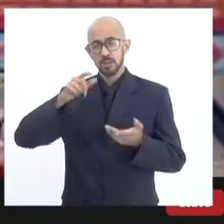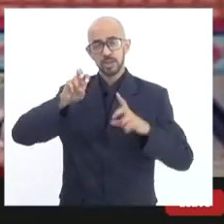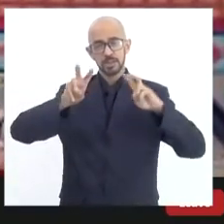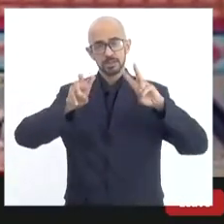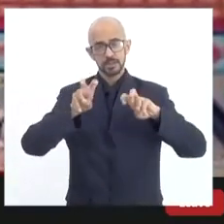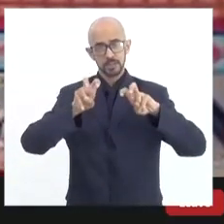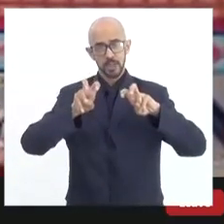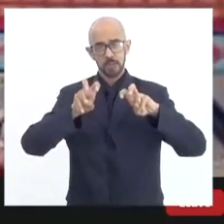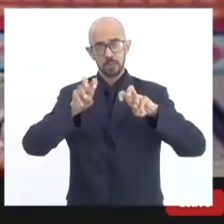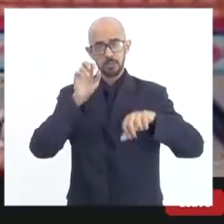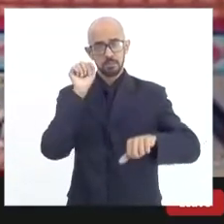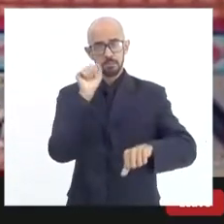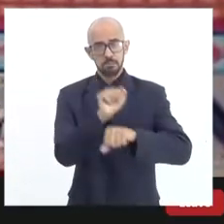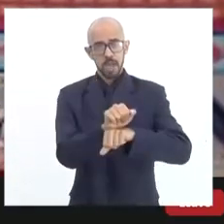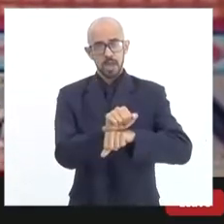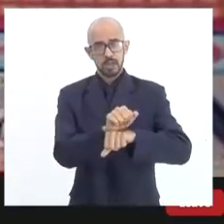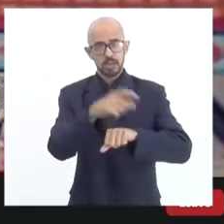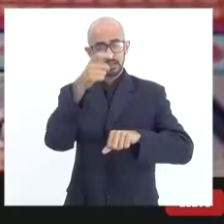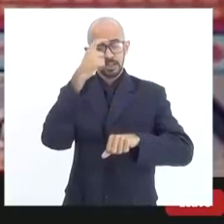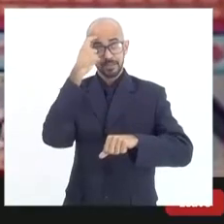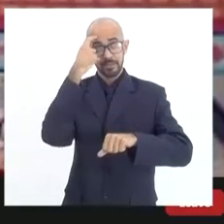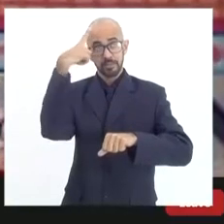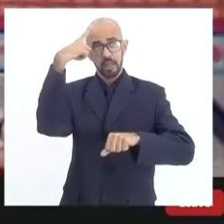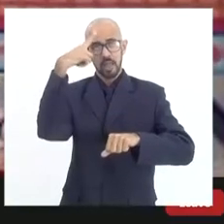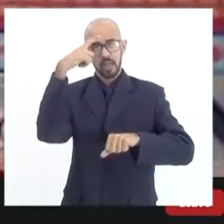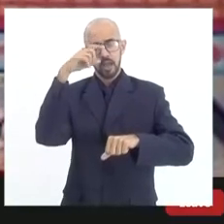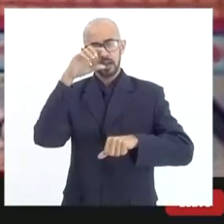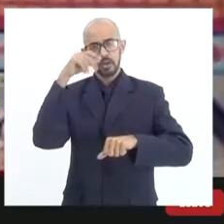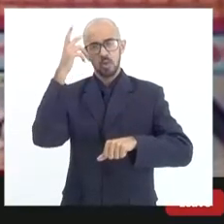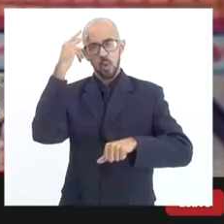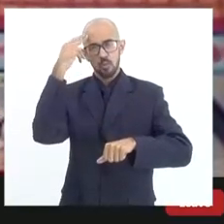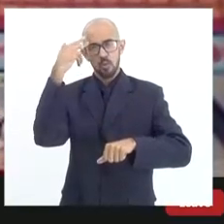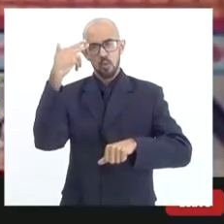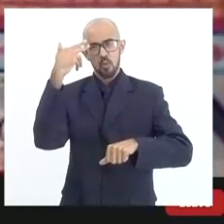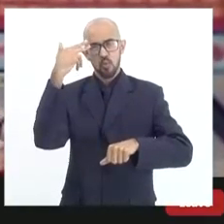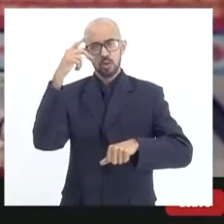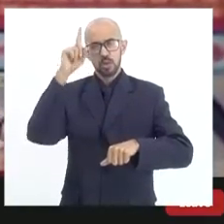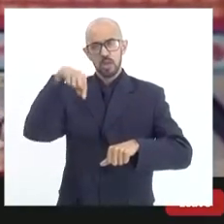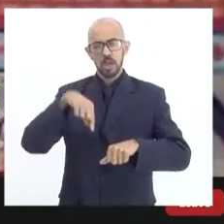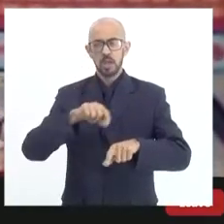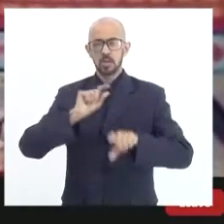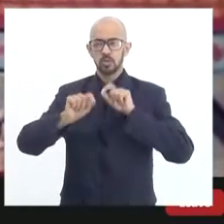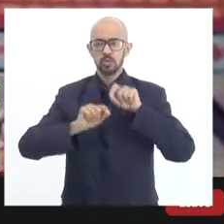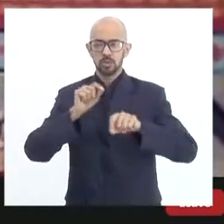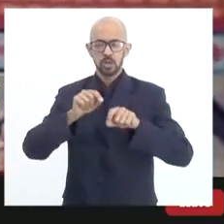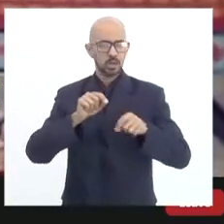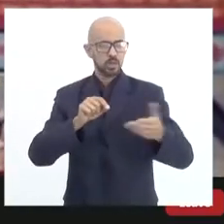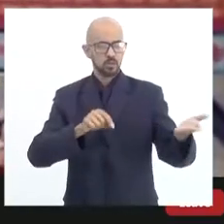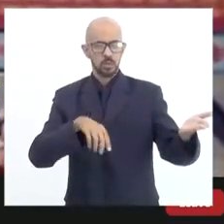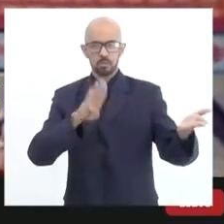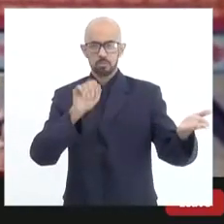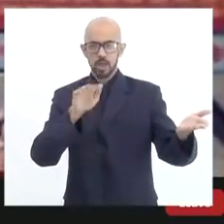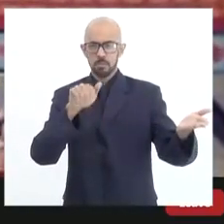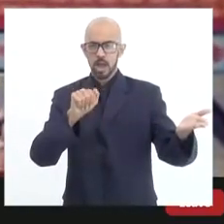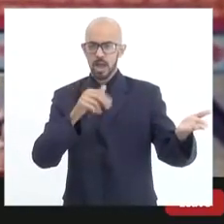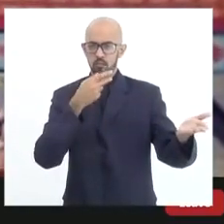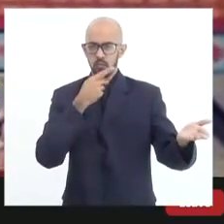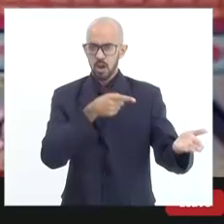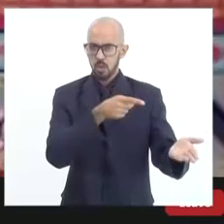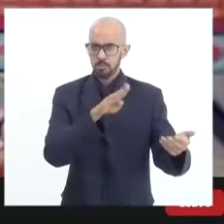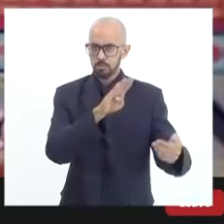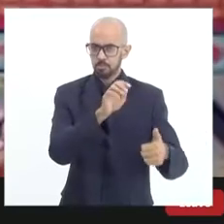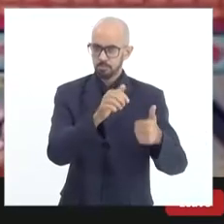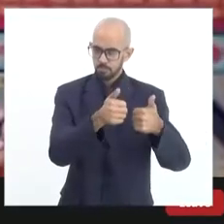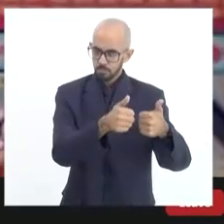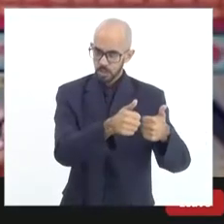saia do senso comum. Né? Atenção, foi chamada aqui pelo Babá e professor Ivani, doutor